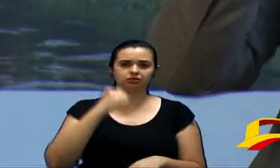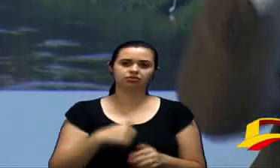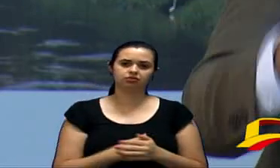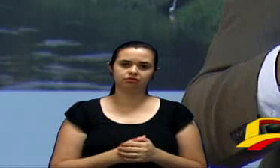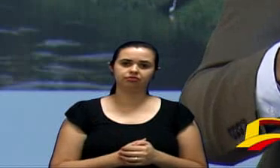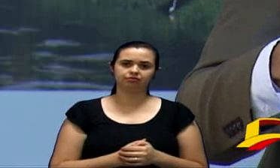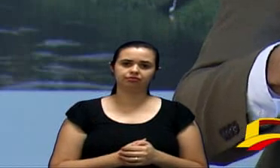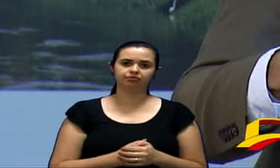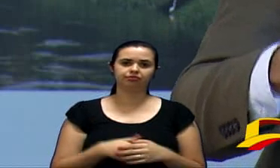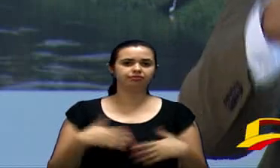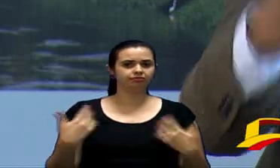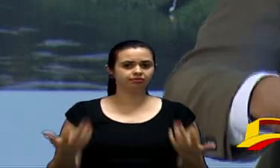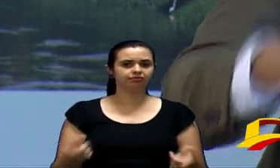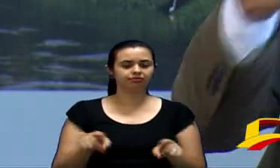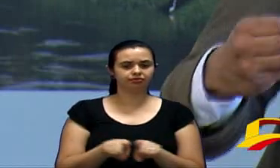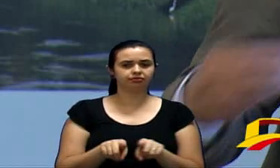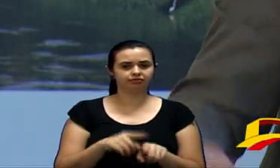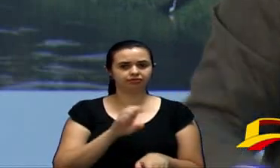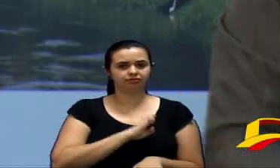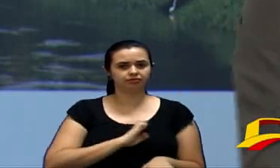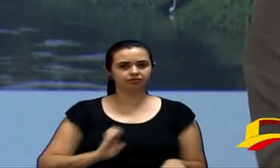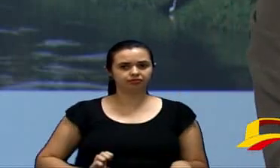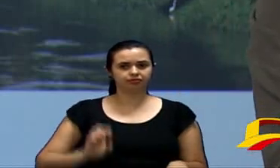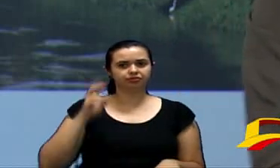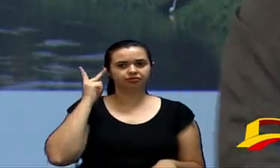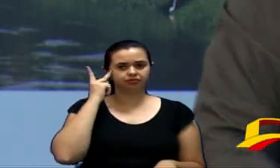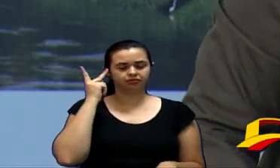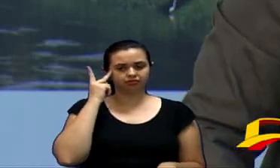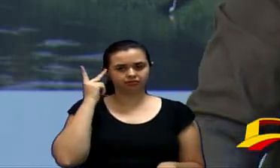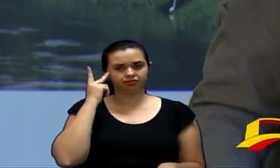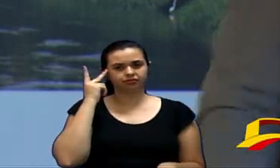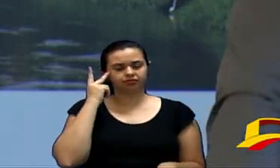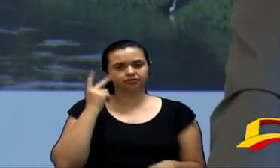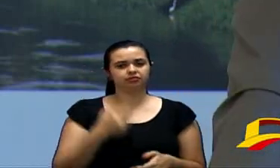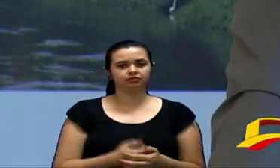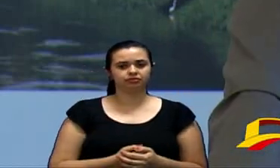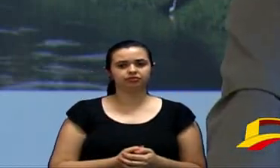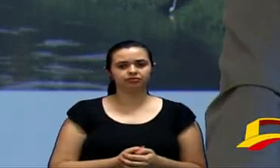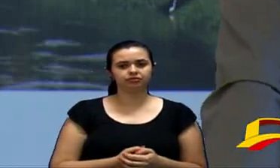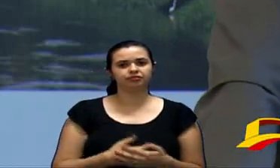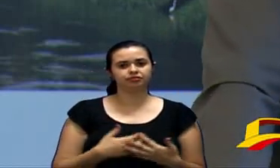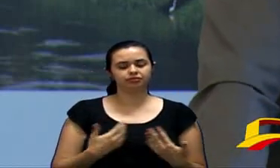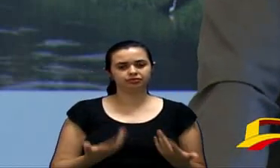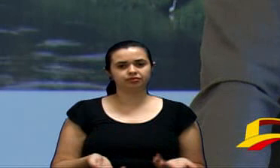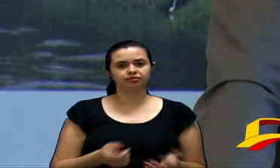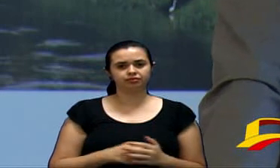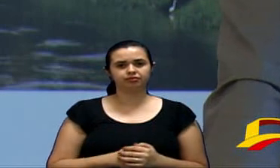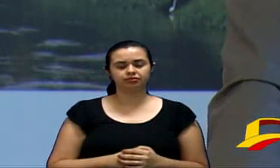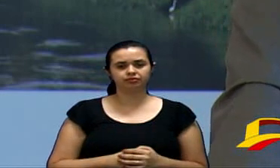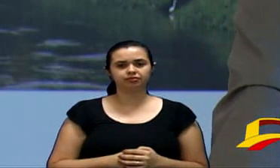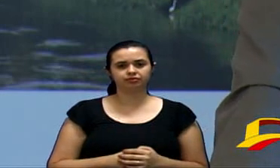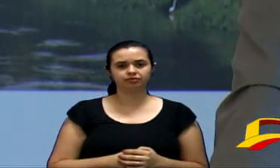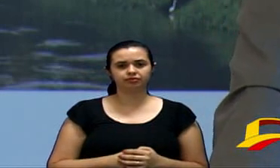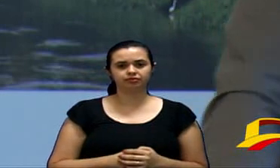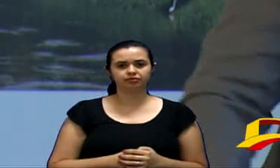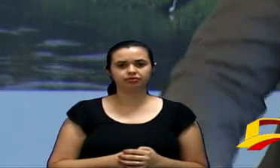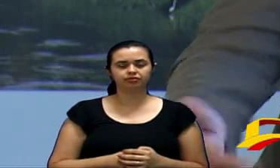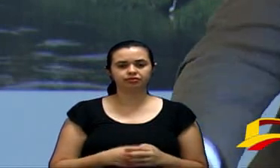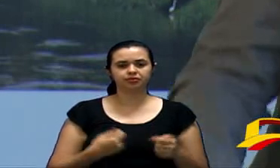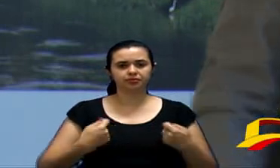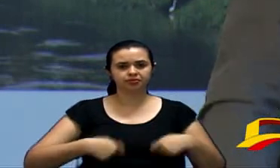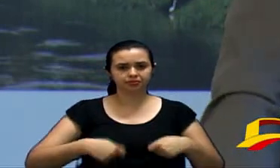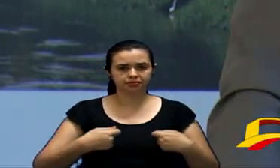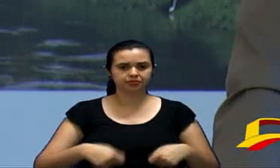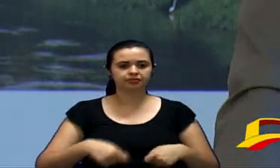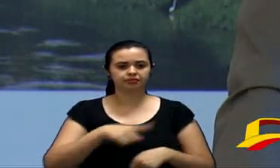no nosso todo estado de São Paulo e como toda a nossa nação, que as atribuições também, que no âmbito constitucional da